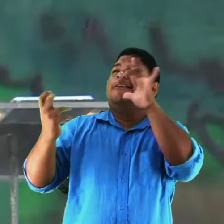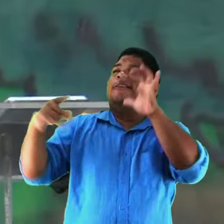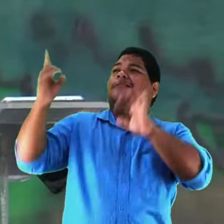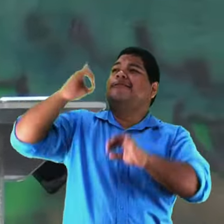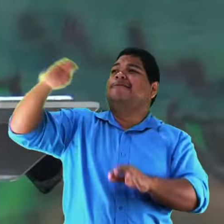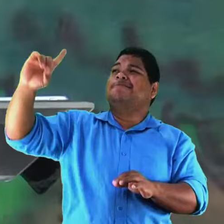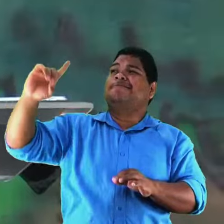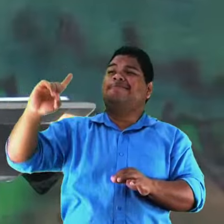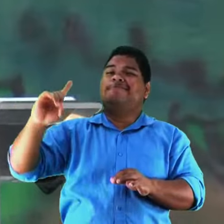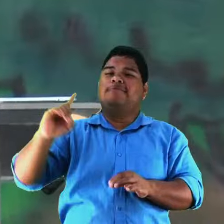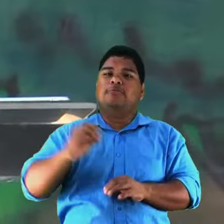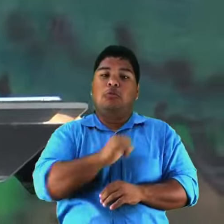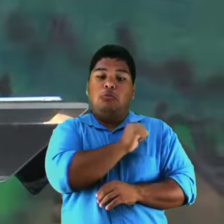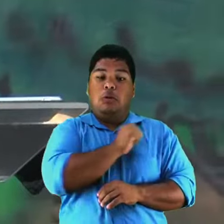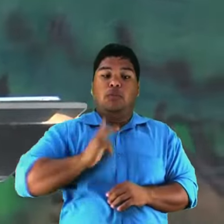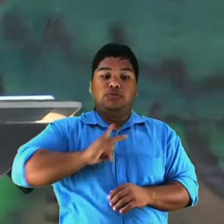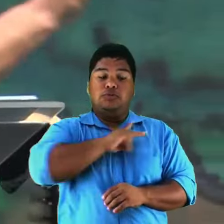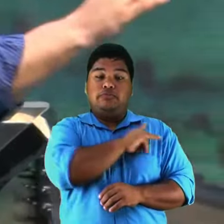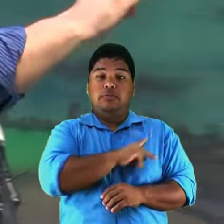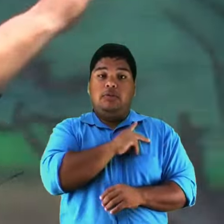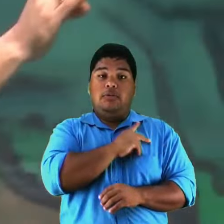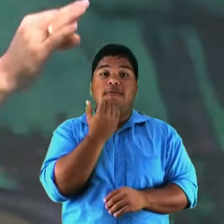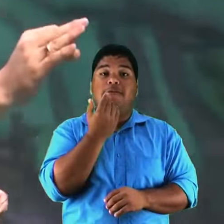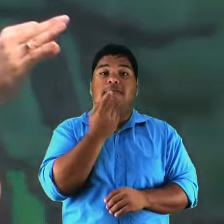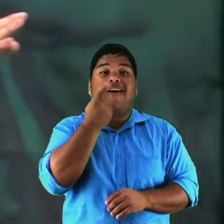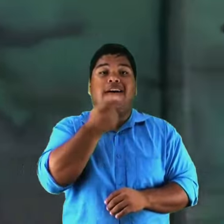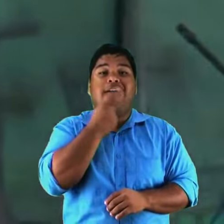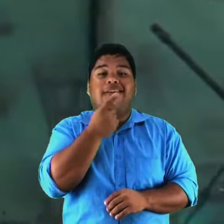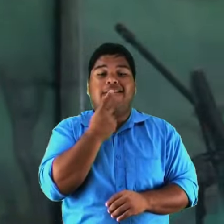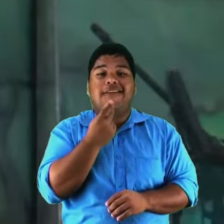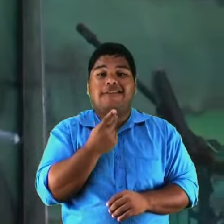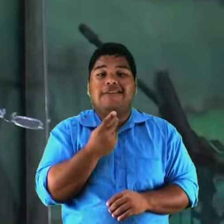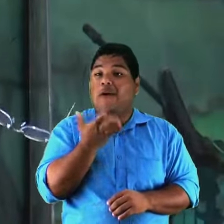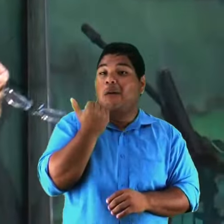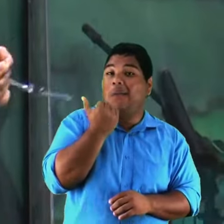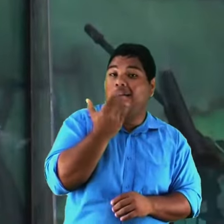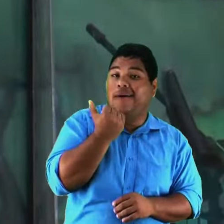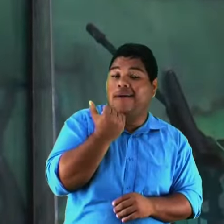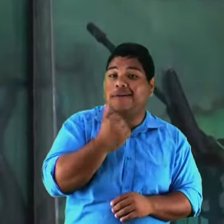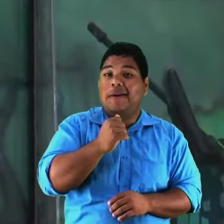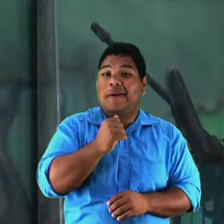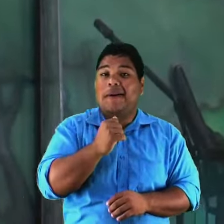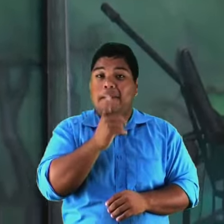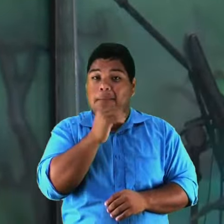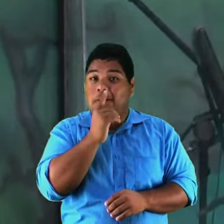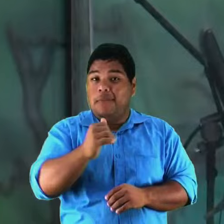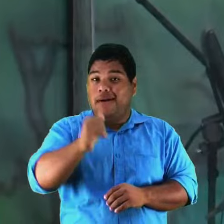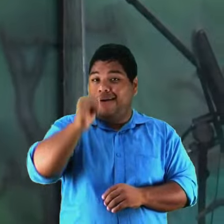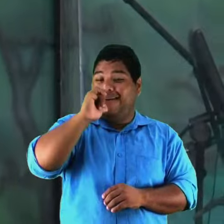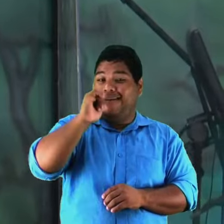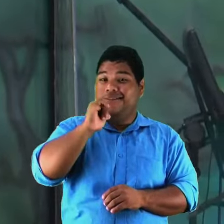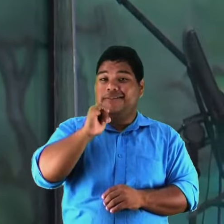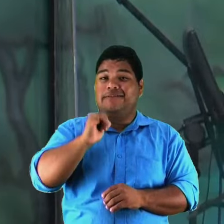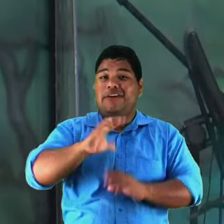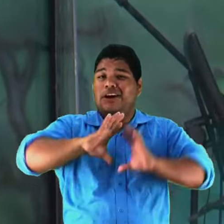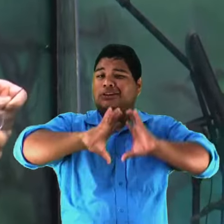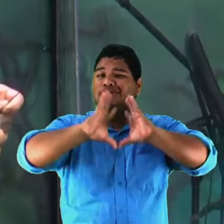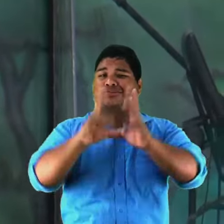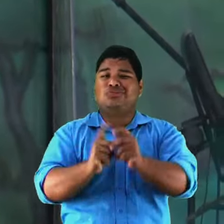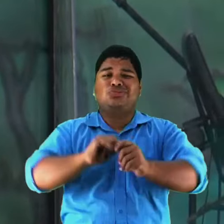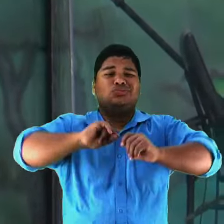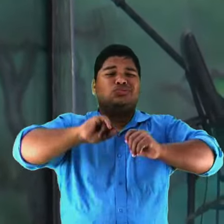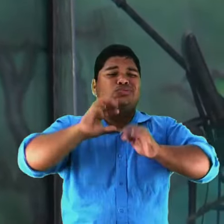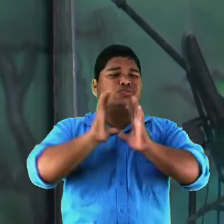comais, quer bebais, ou façais qualquer outra coisa, façam tudo para a glória de Deus. É